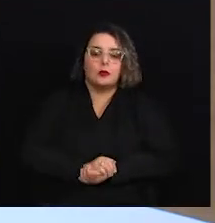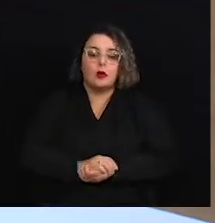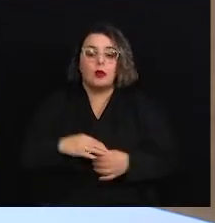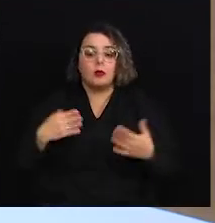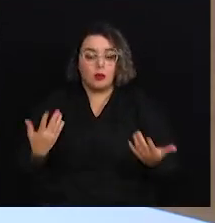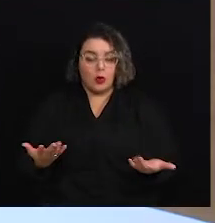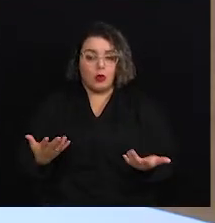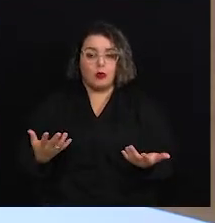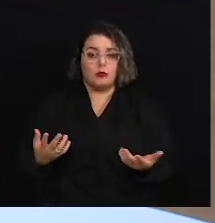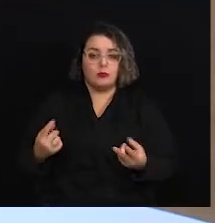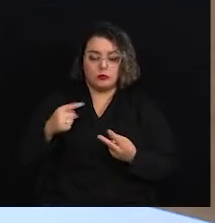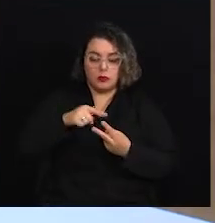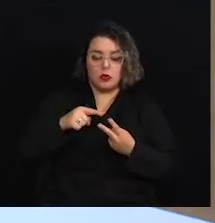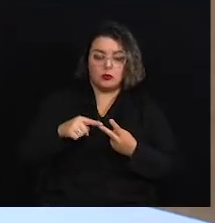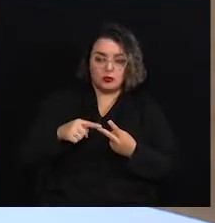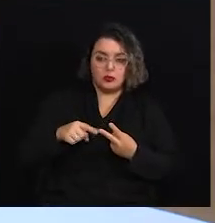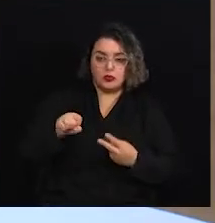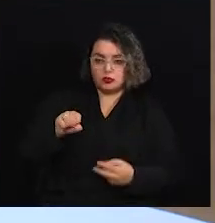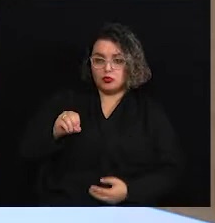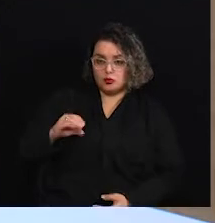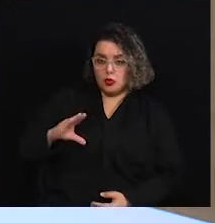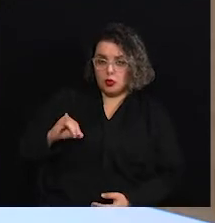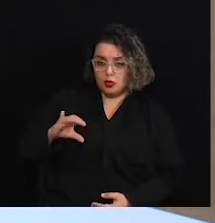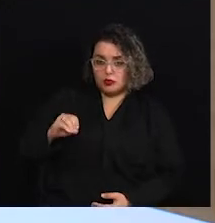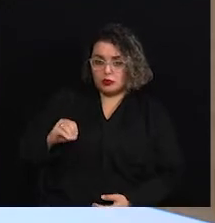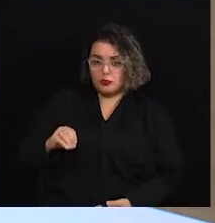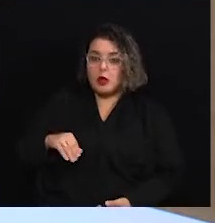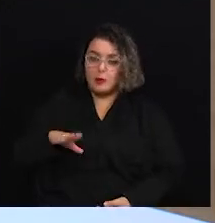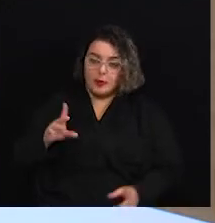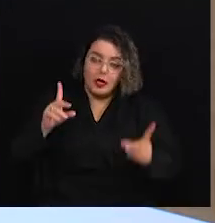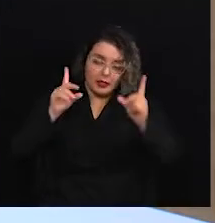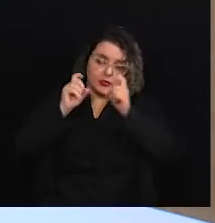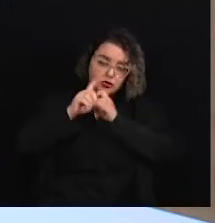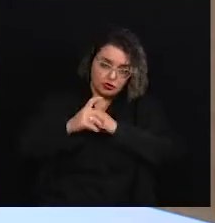atividades? Bom, como somos em 2 sócios, né, tudo fica um pouco